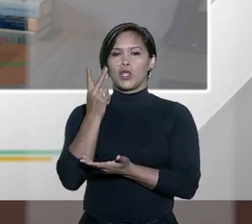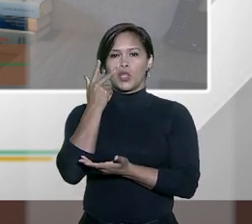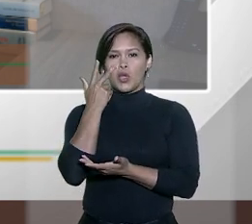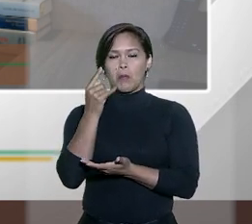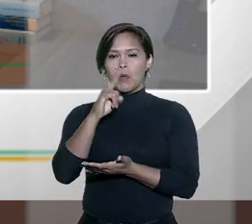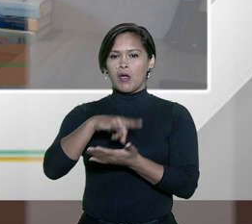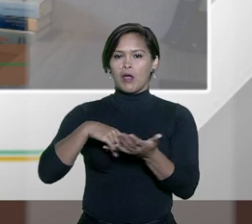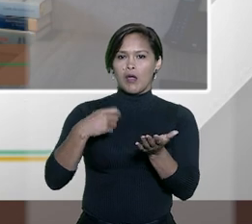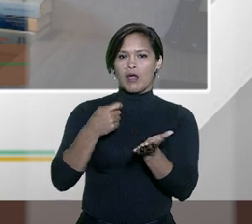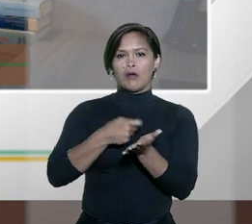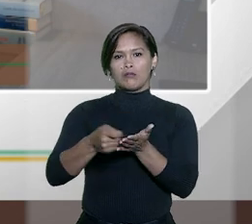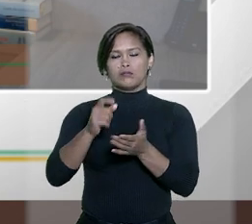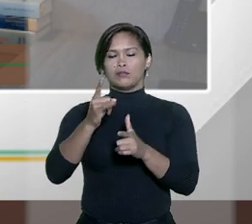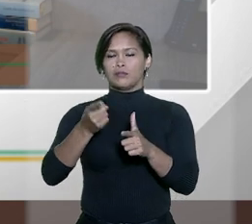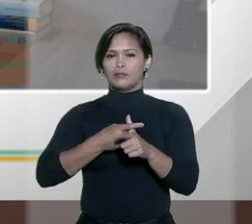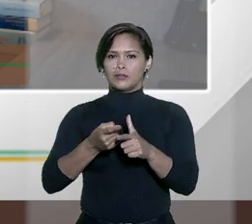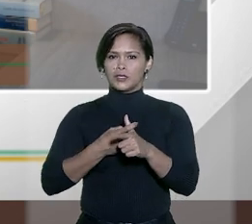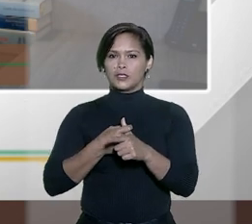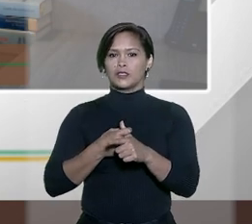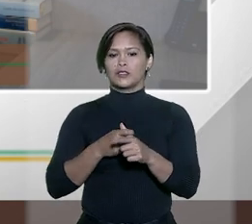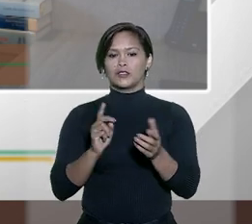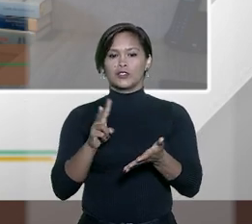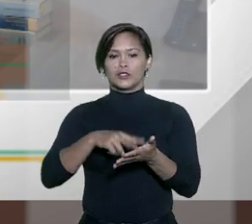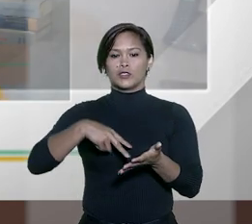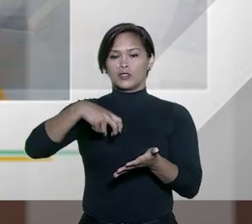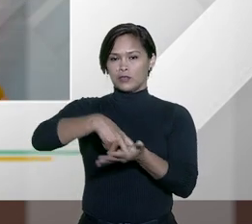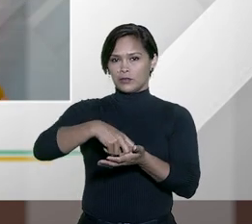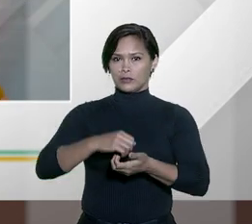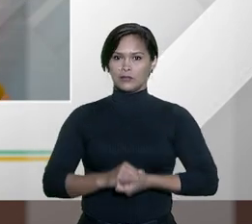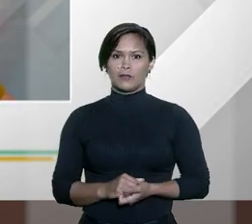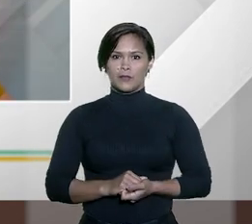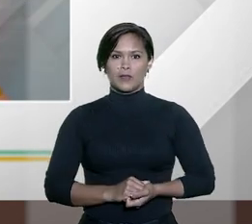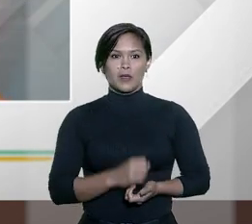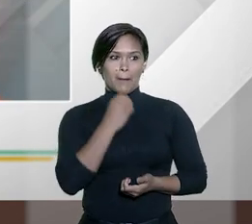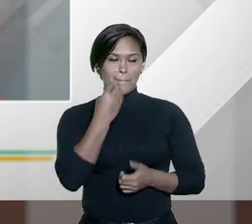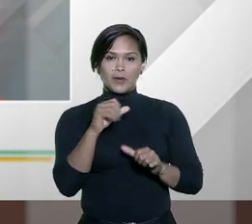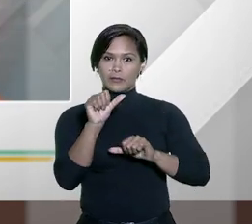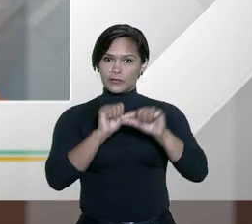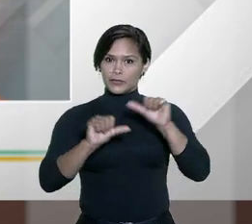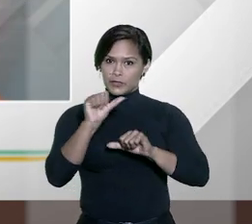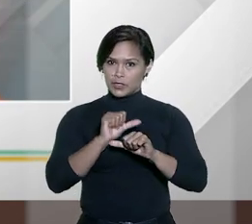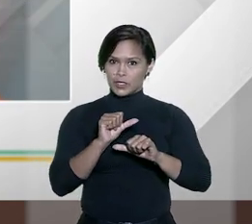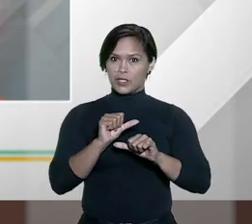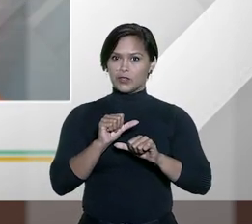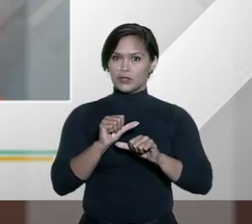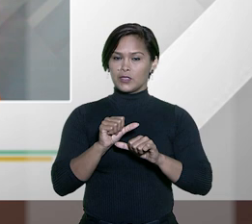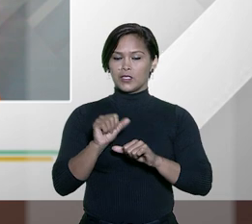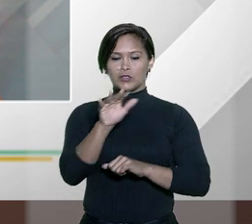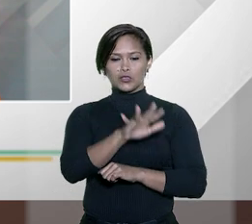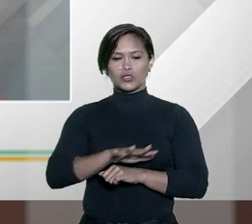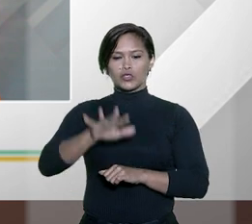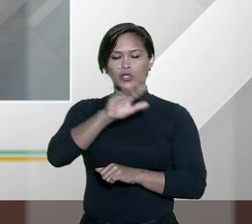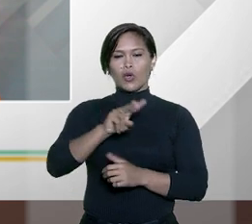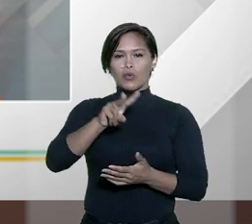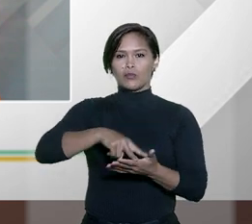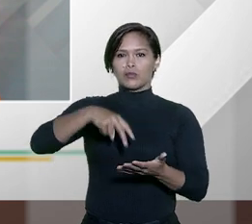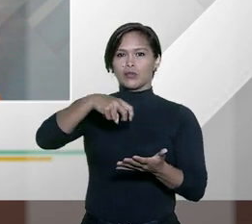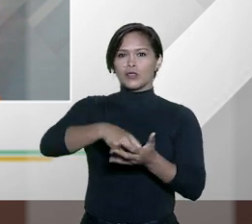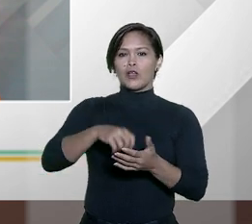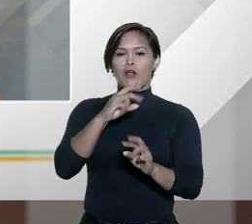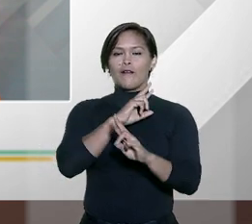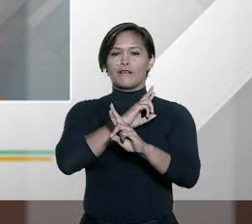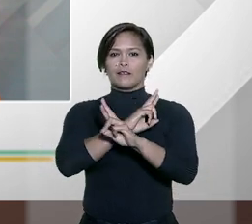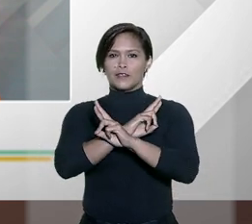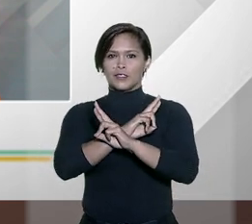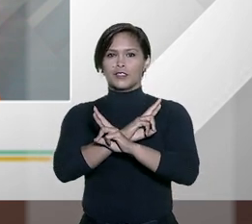do precatório, segue a natureza da condenação. Bom, foi alterado o indexador de todas as condenações da